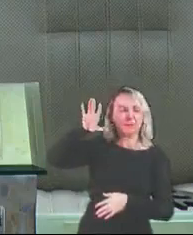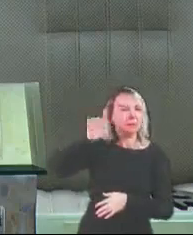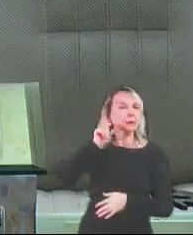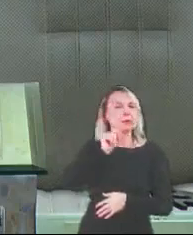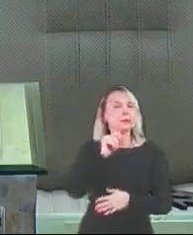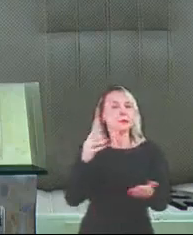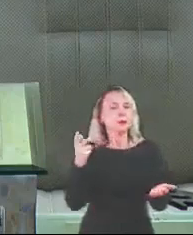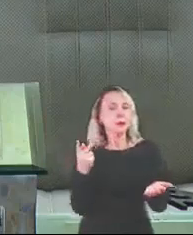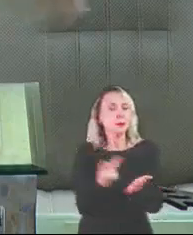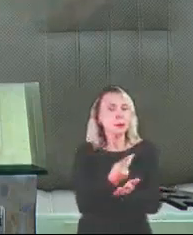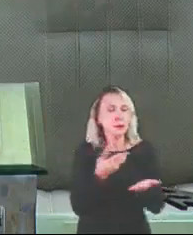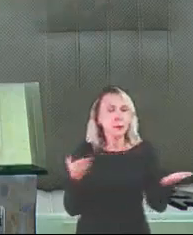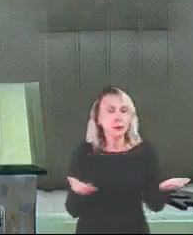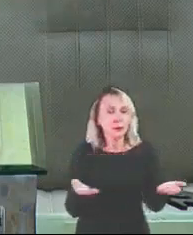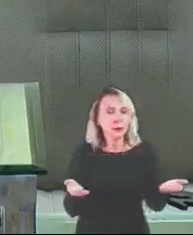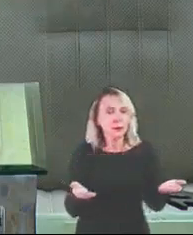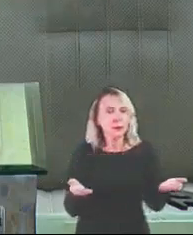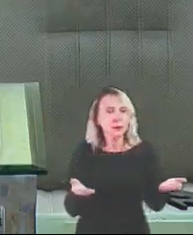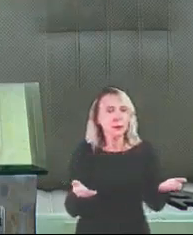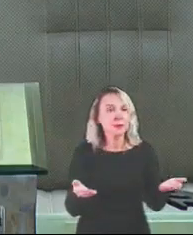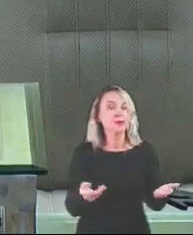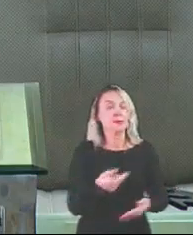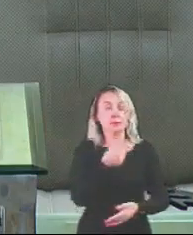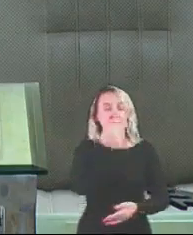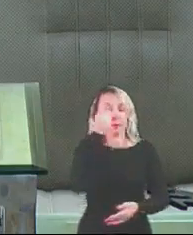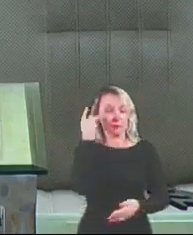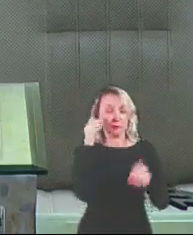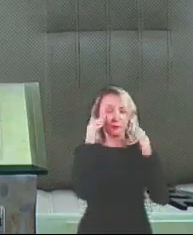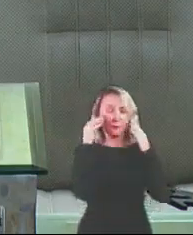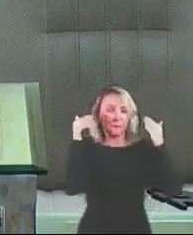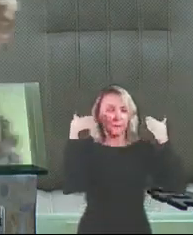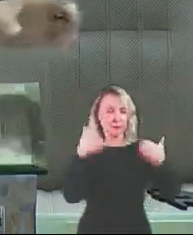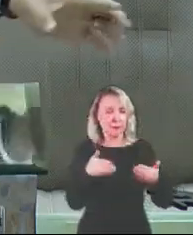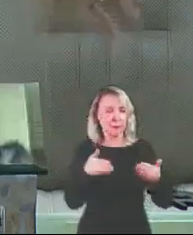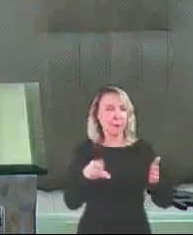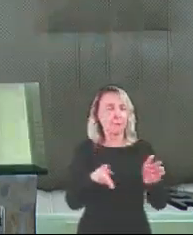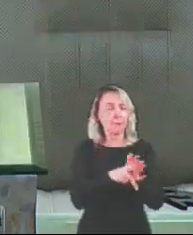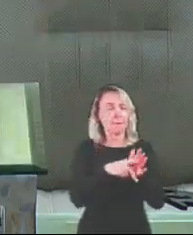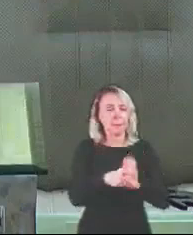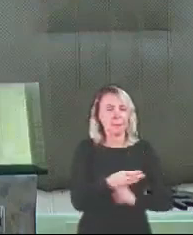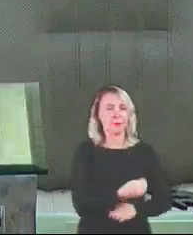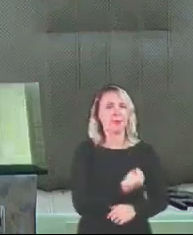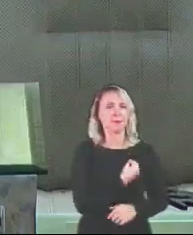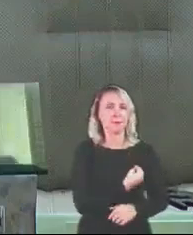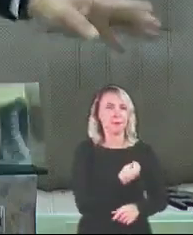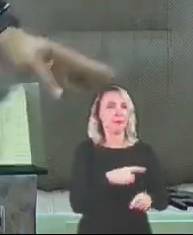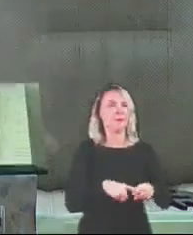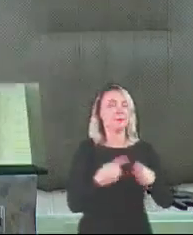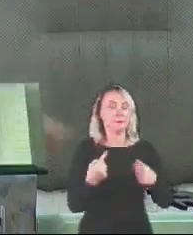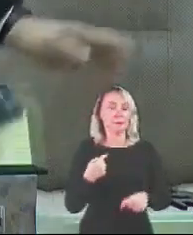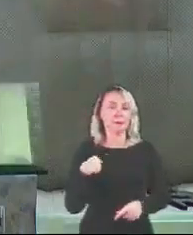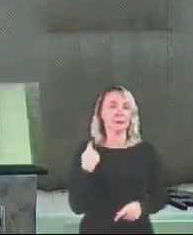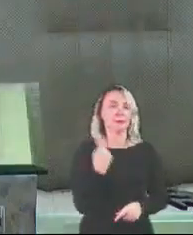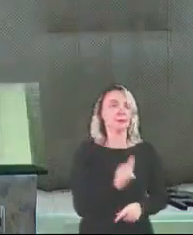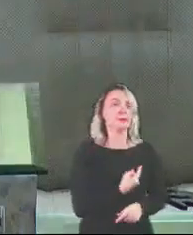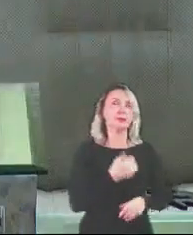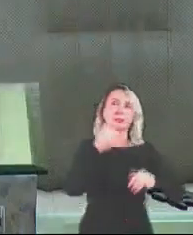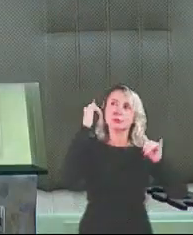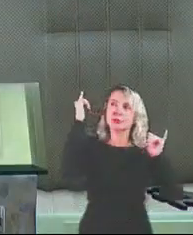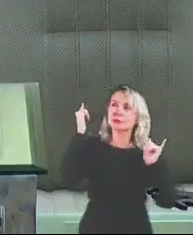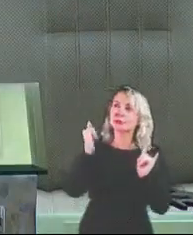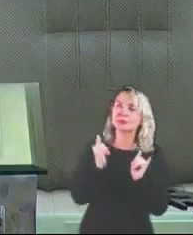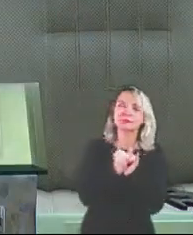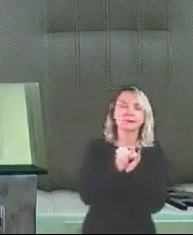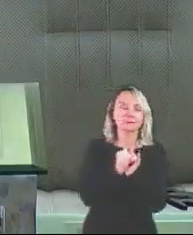presente? Muita gente está focado com coisas desta vida, mas a nossa redenção, a nossa cidade não é